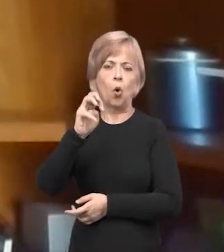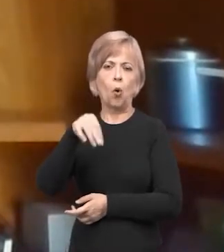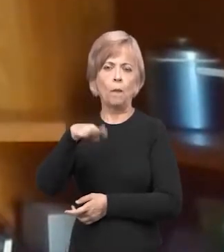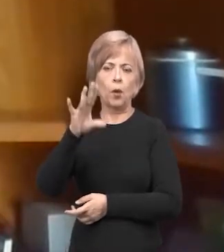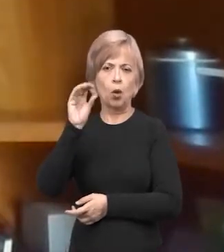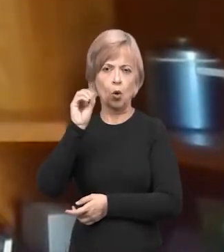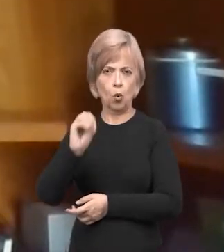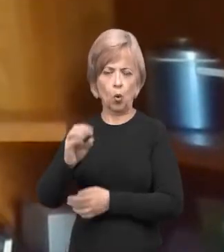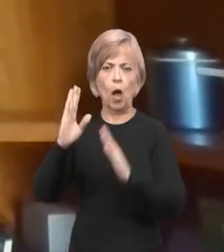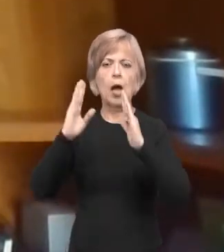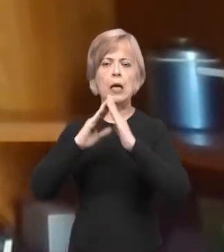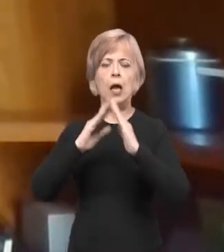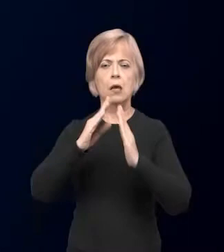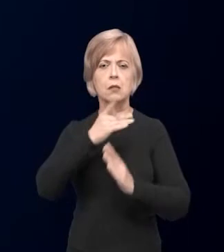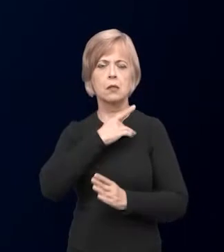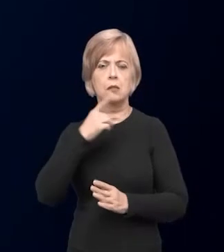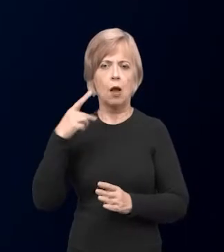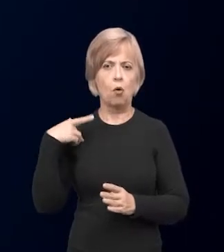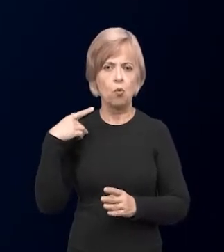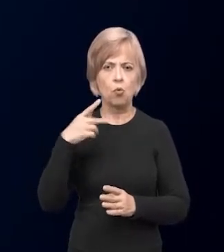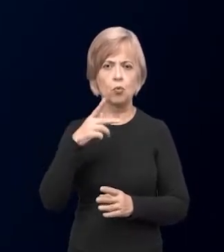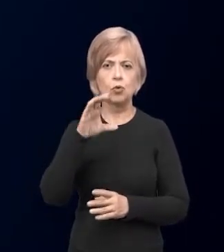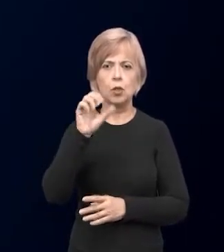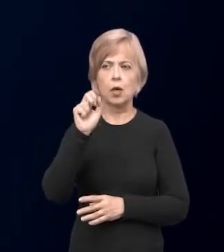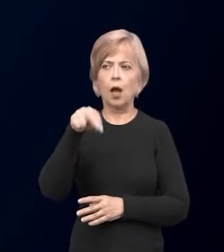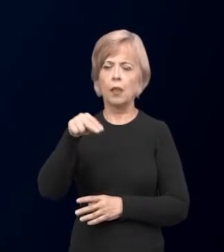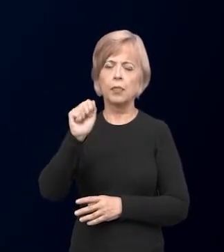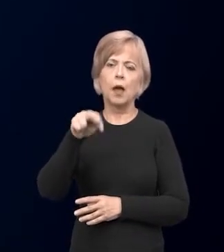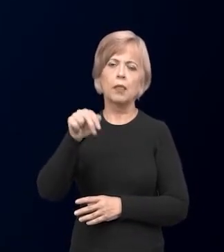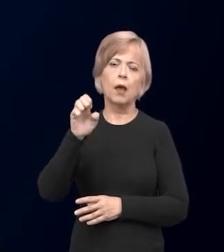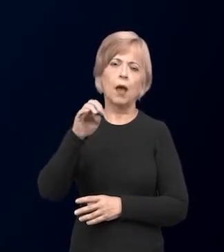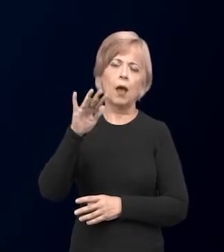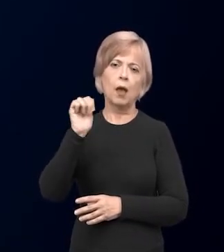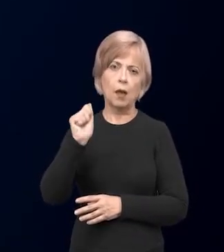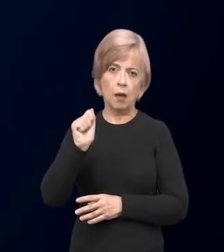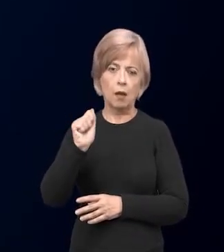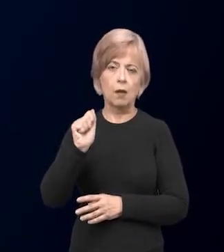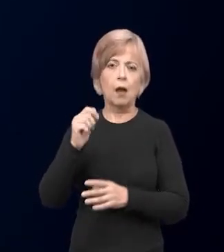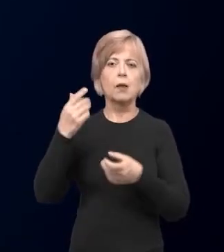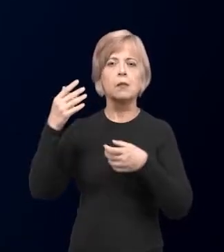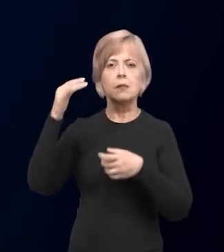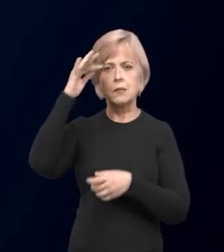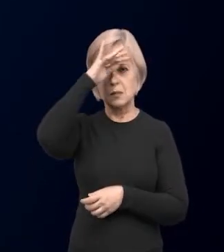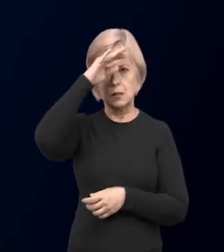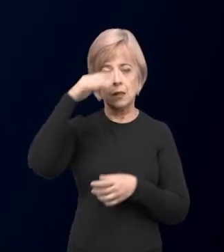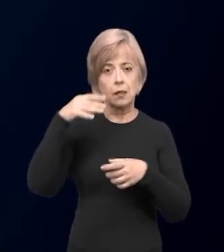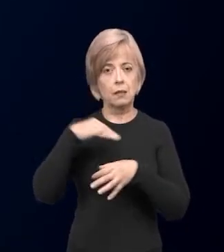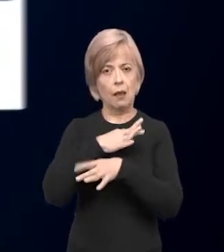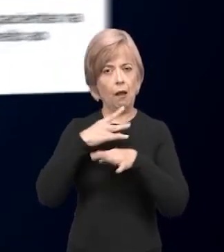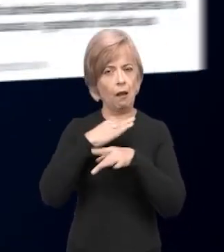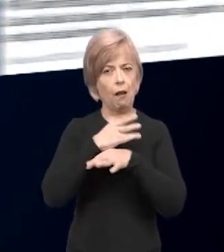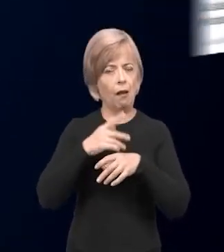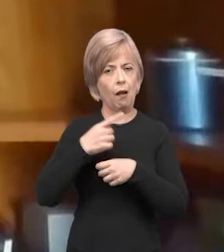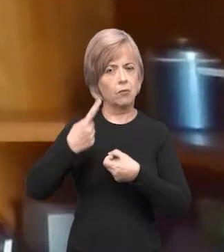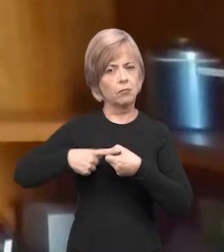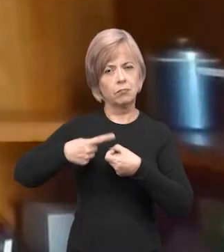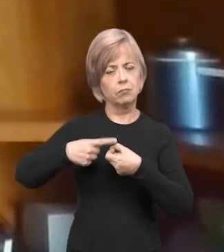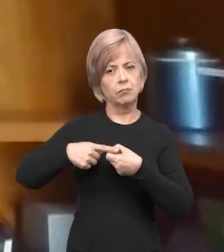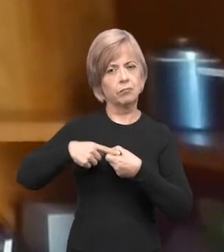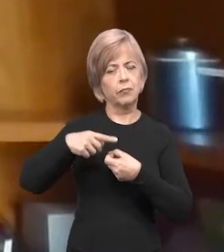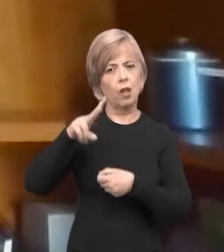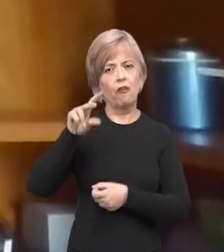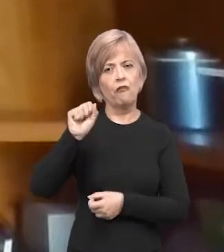A Casa de Saúde Cananéia, que fica em Vassouras, sem perfil de